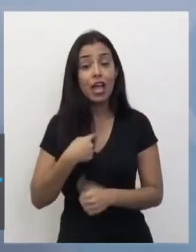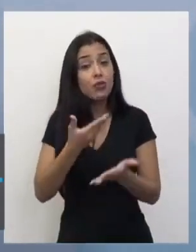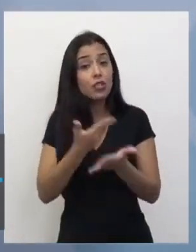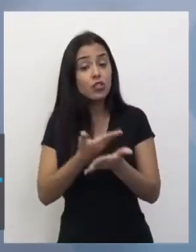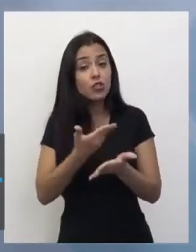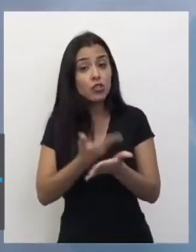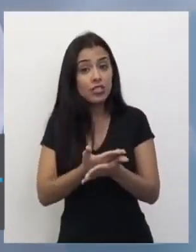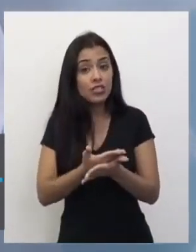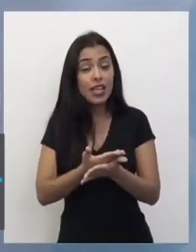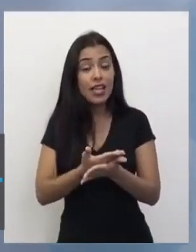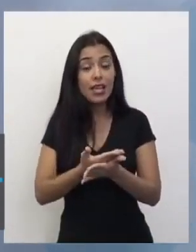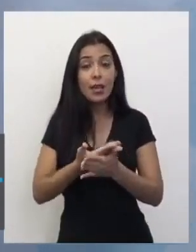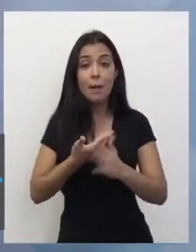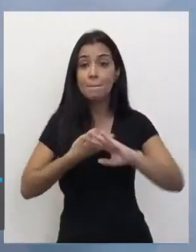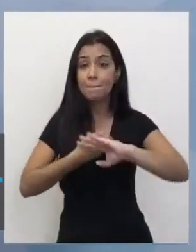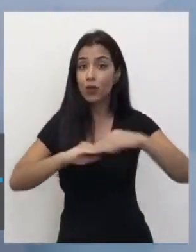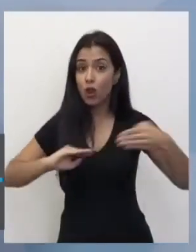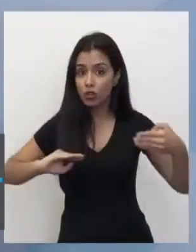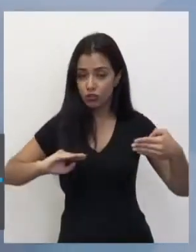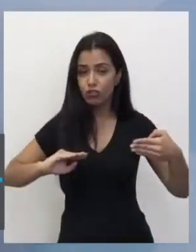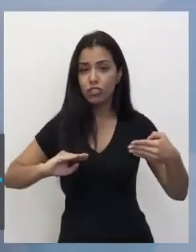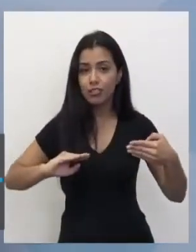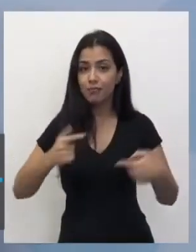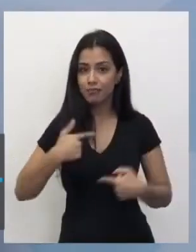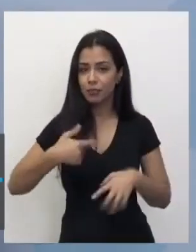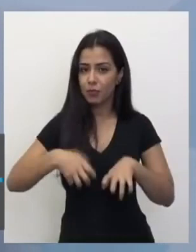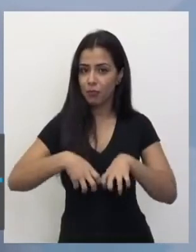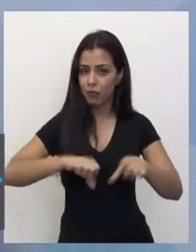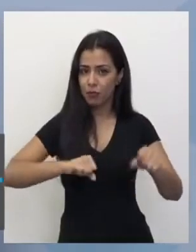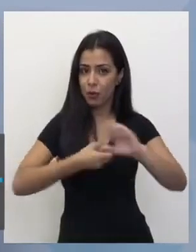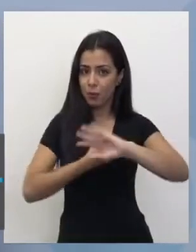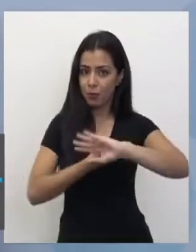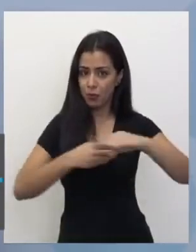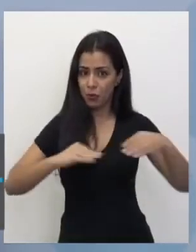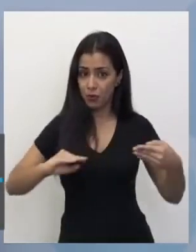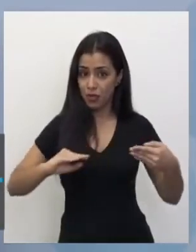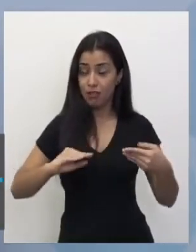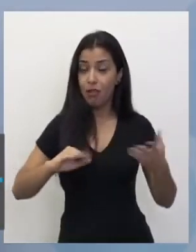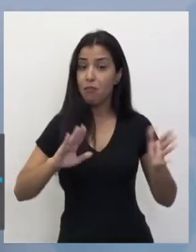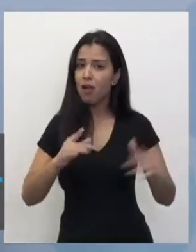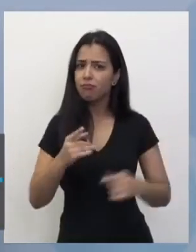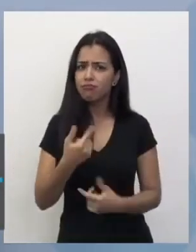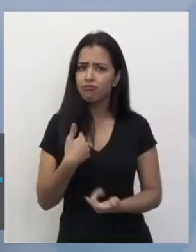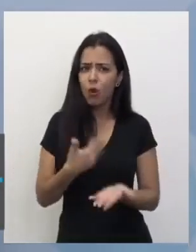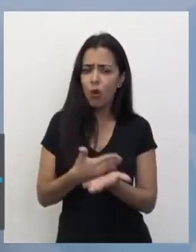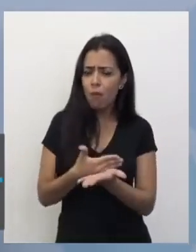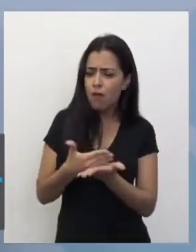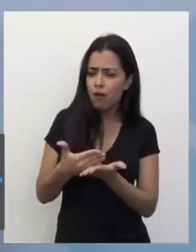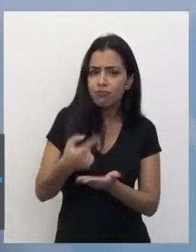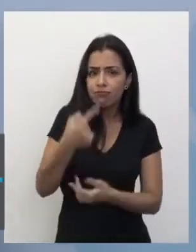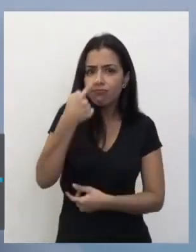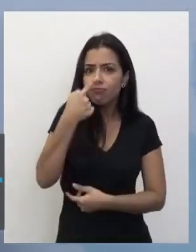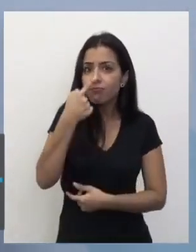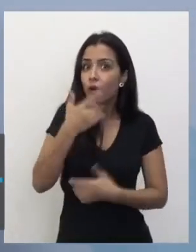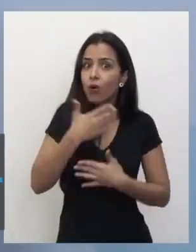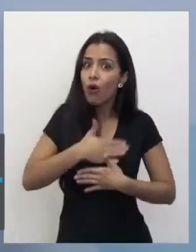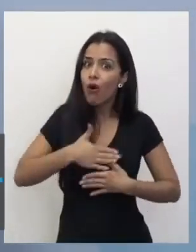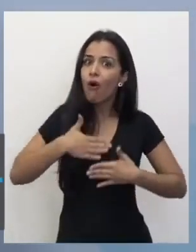biologia, ciências biológicas, né, que eu sou formado em ciências biológicas. E acabei me apaixonando pelas ciências biológicas,